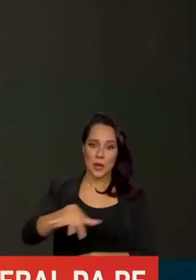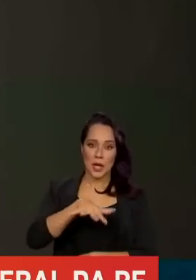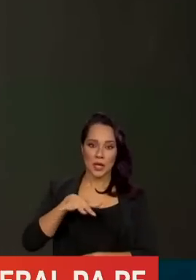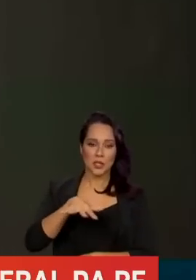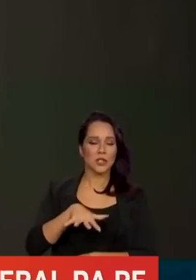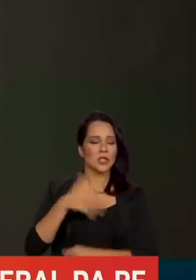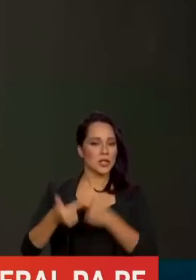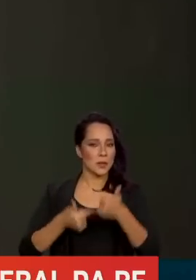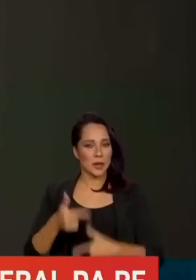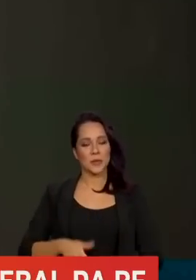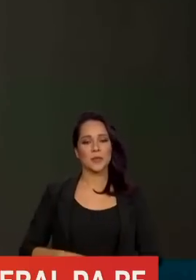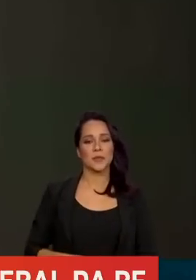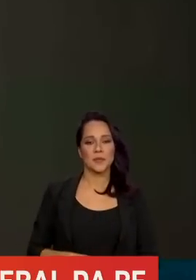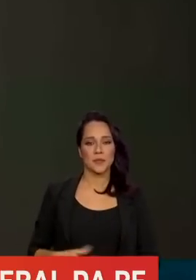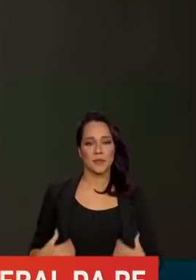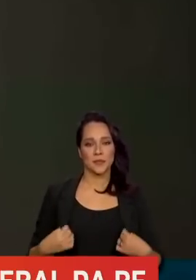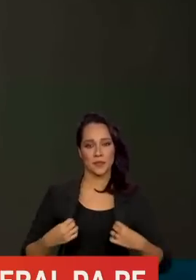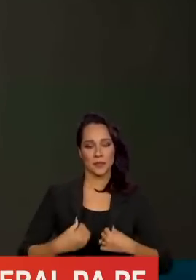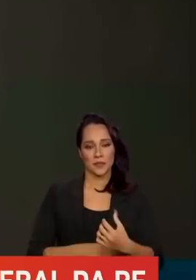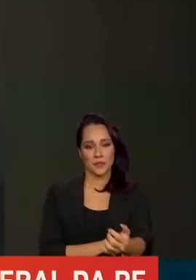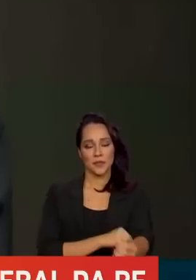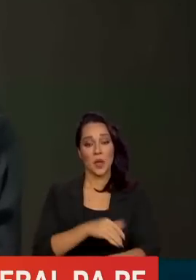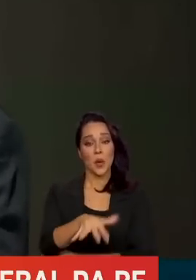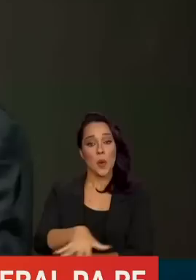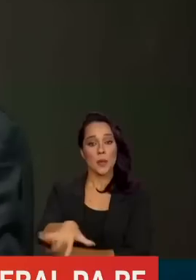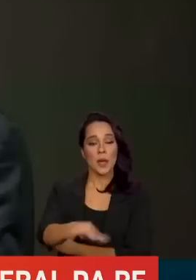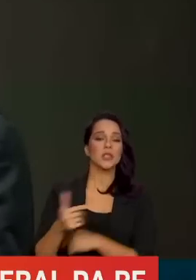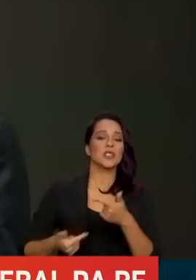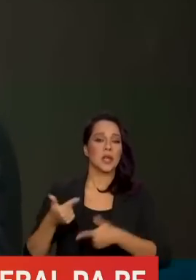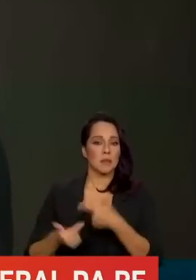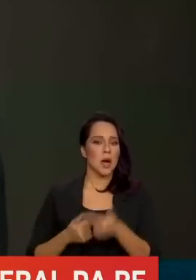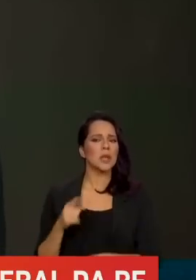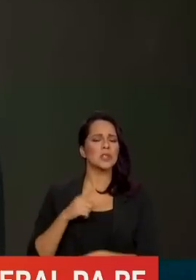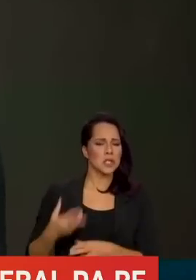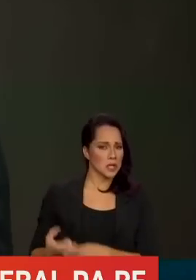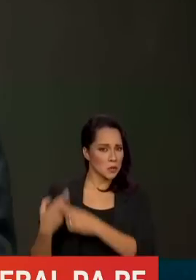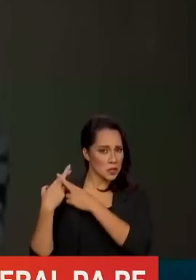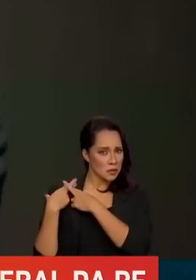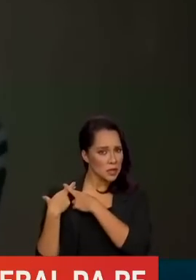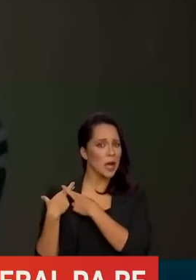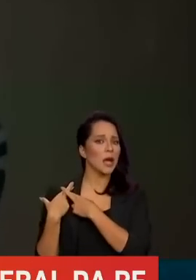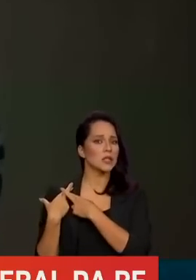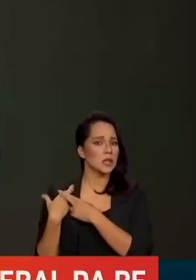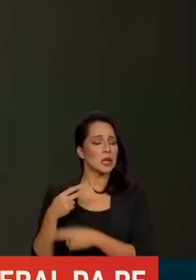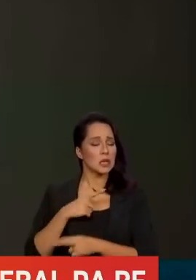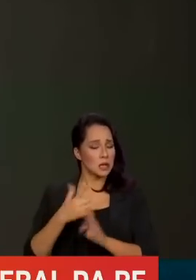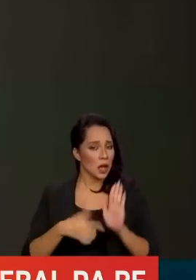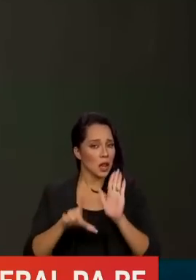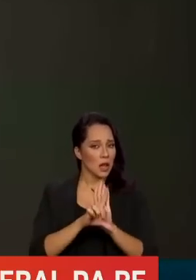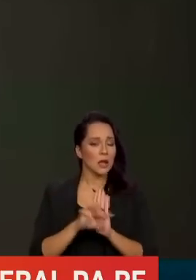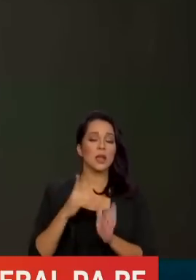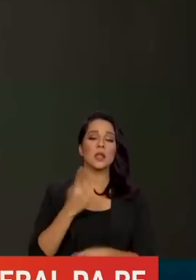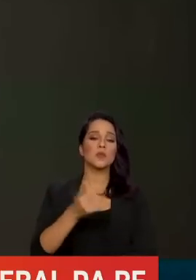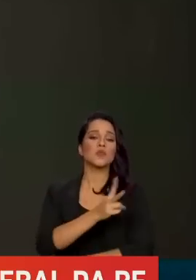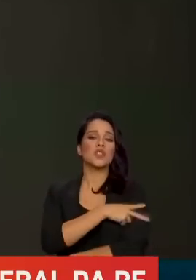de trabalho ambiente de trabalho em que temos responsabilidade legalidade e temos um